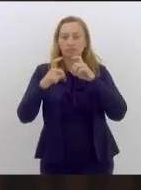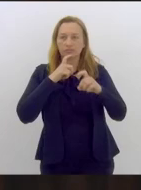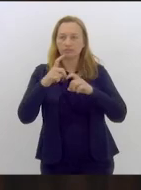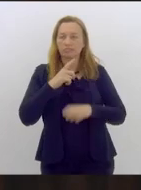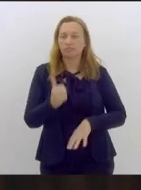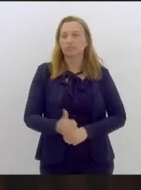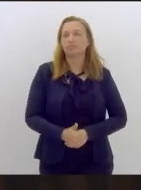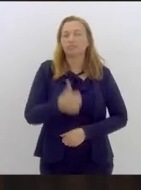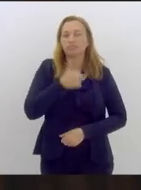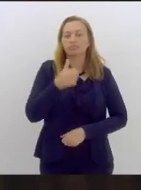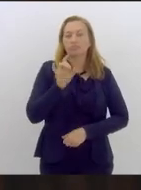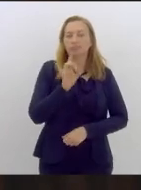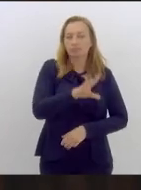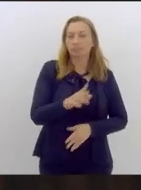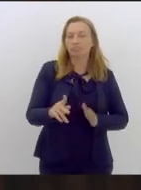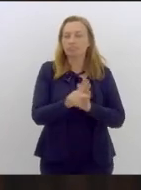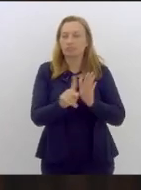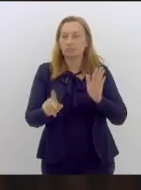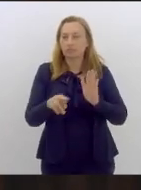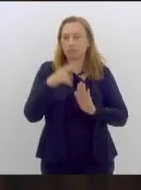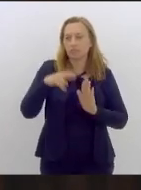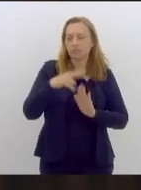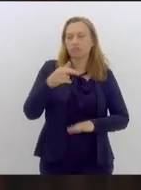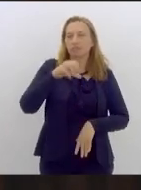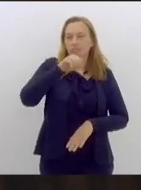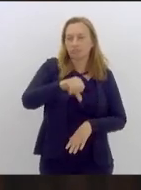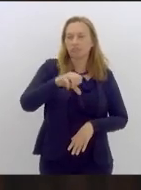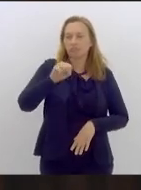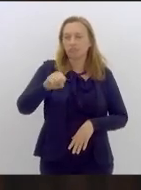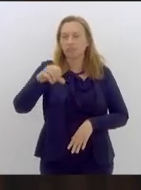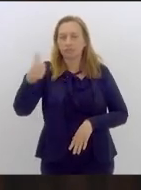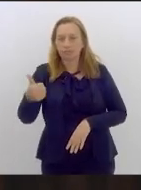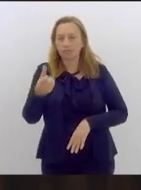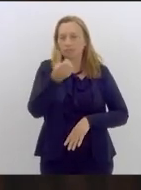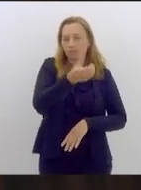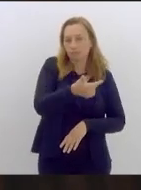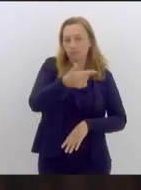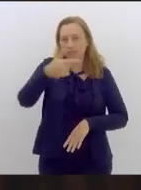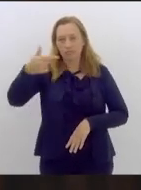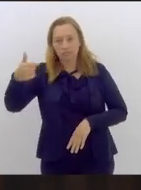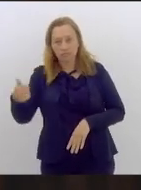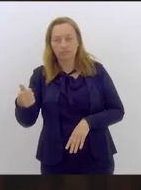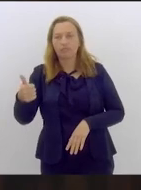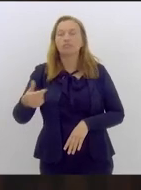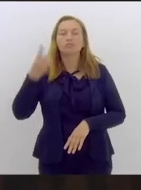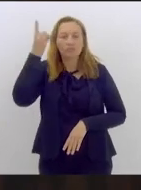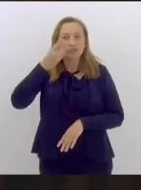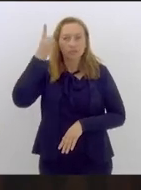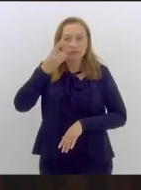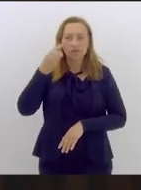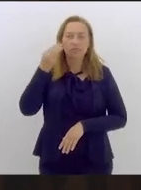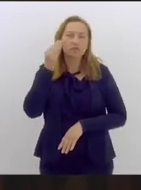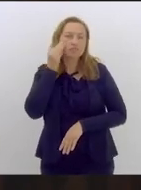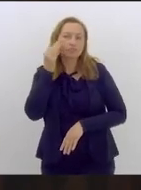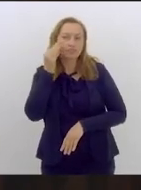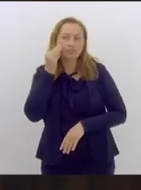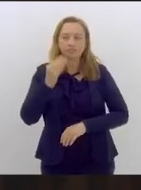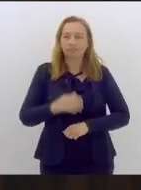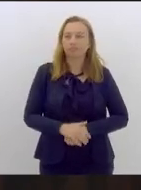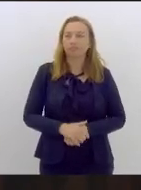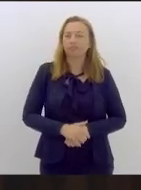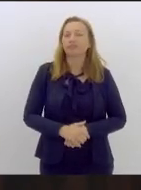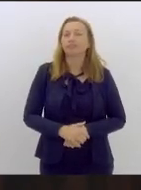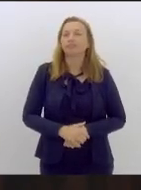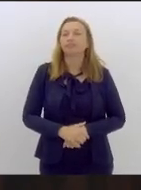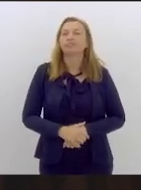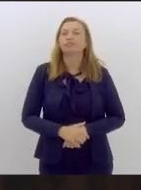Em discussão única, projeto de resolução 906 de 2021, de autoria da deputada Mônica Francisco, que